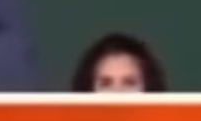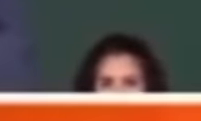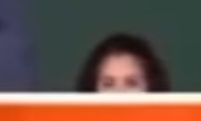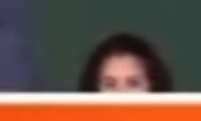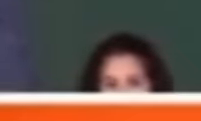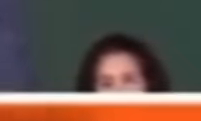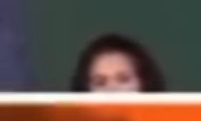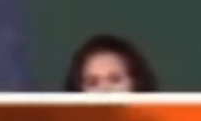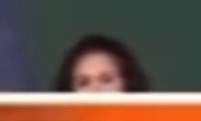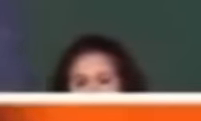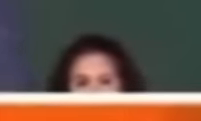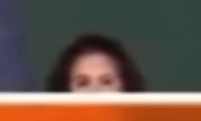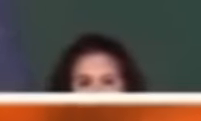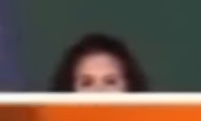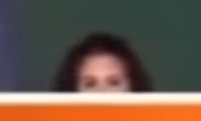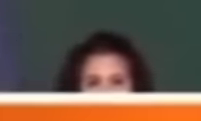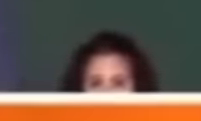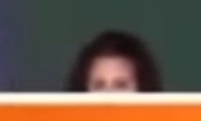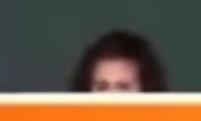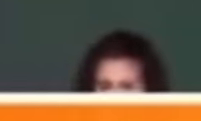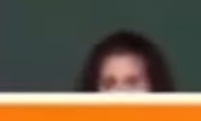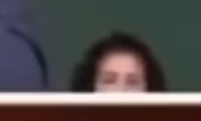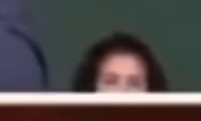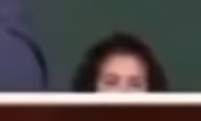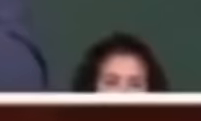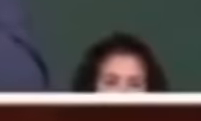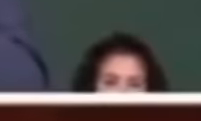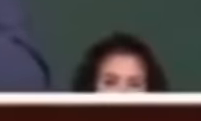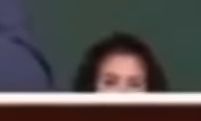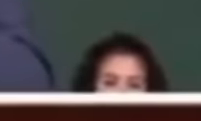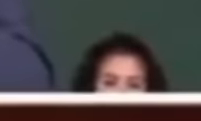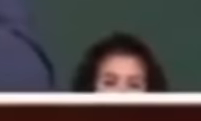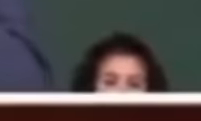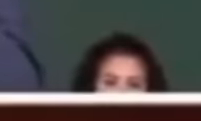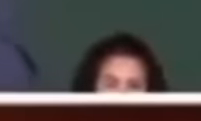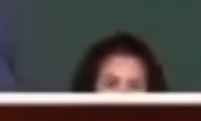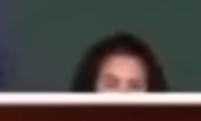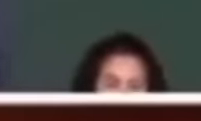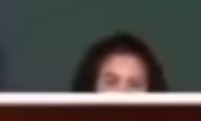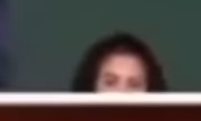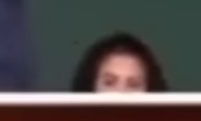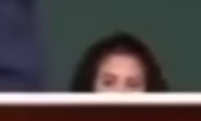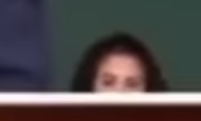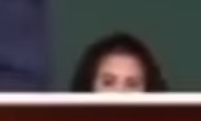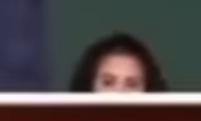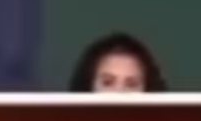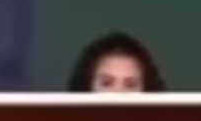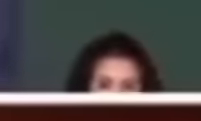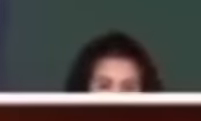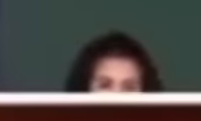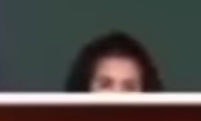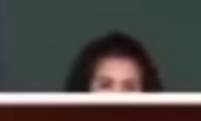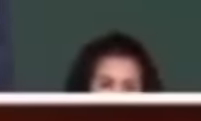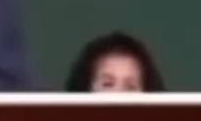ambiental que nós estamos fazendo no Brasil eu acho que é